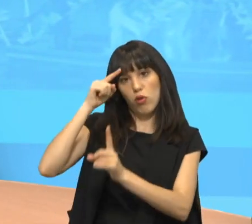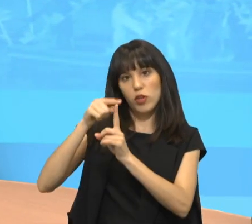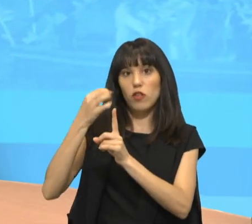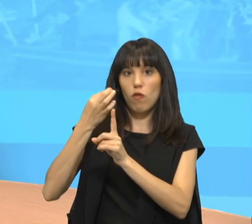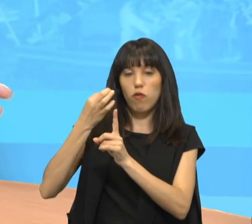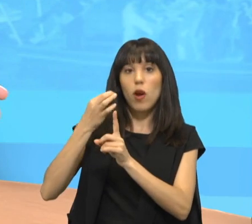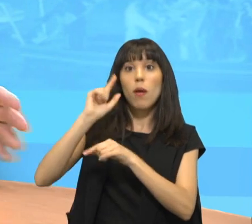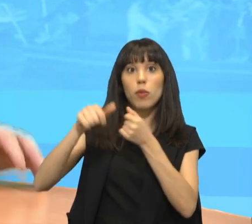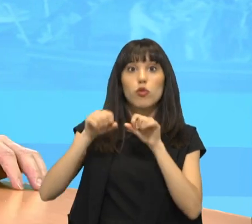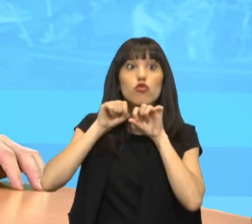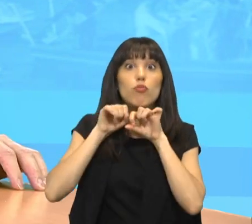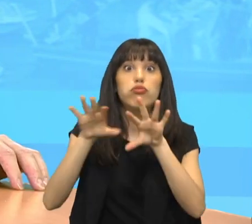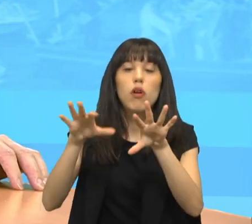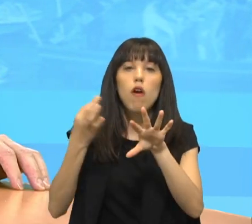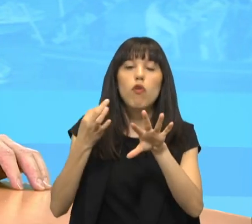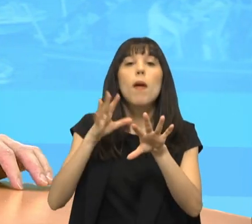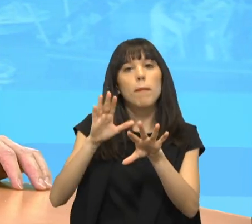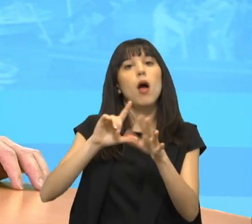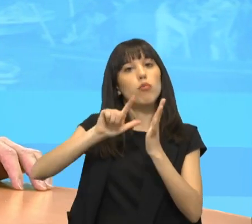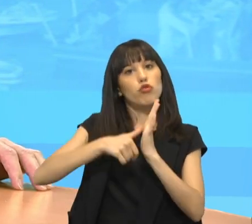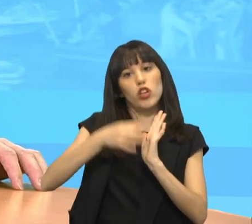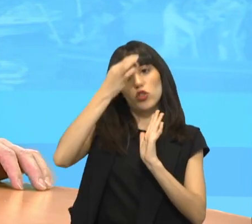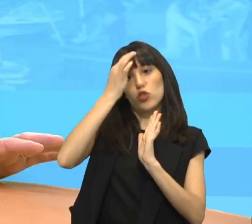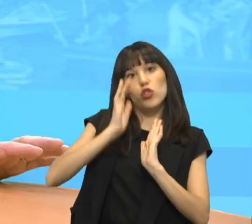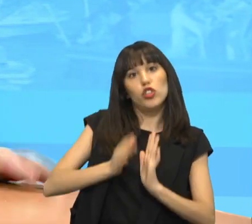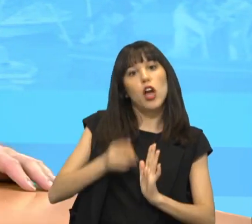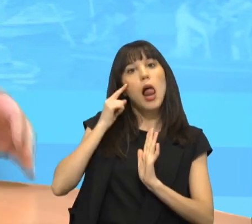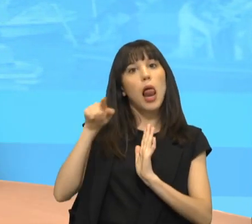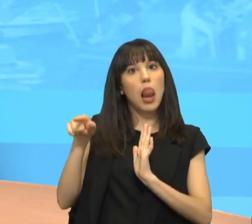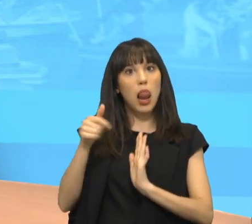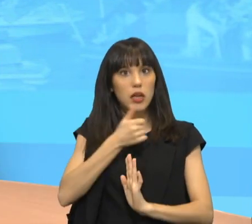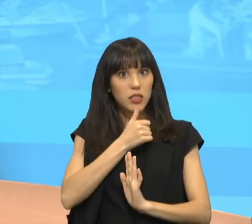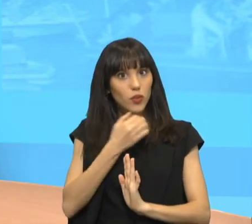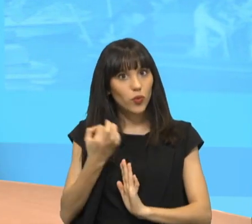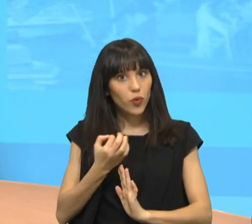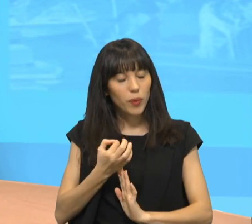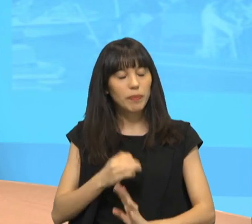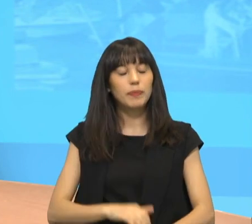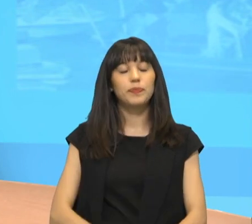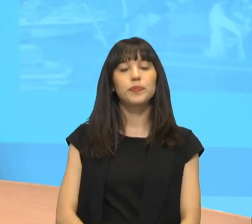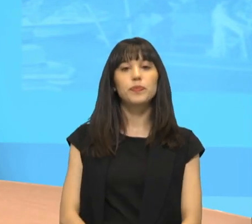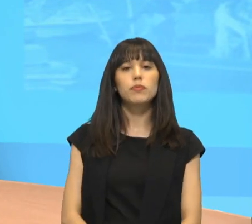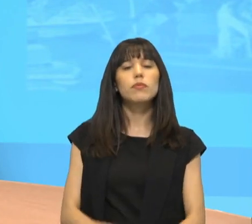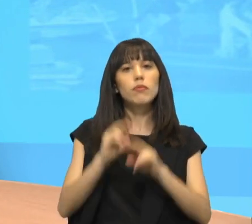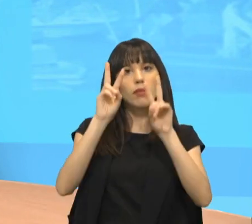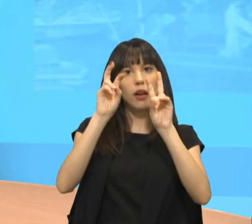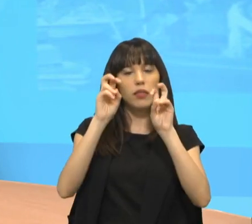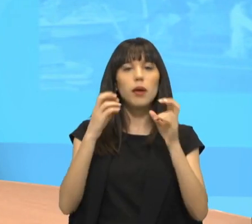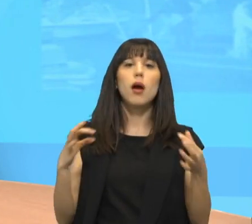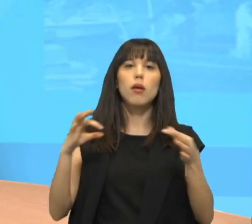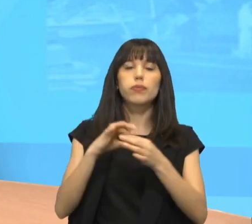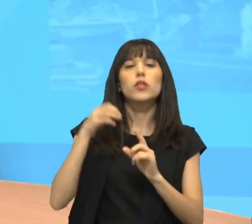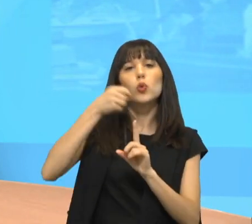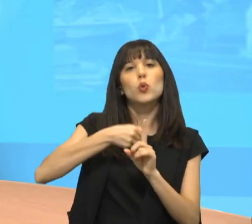Os projetos em si estavam lá decididos. Neste tema do combate aos